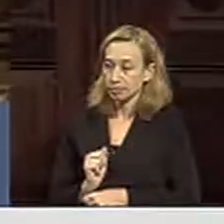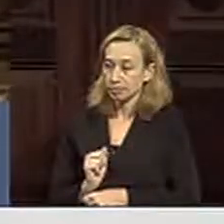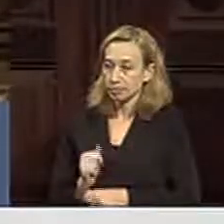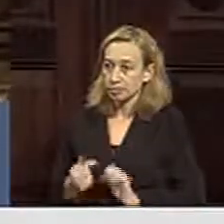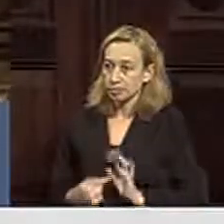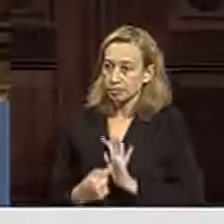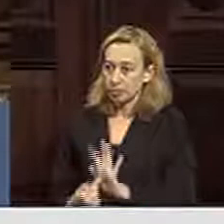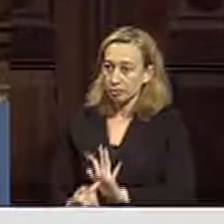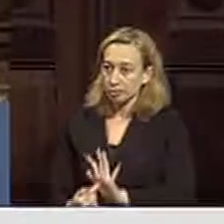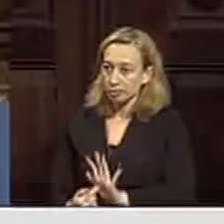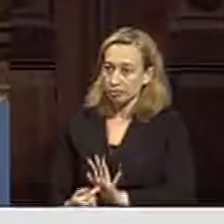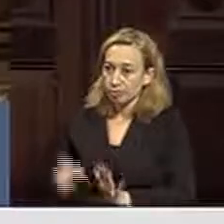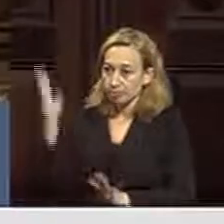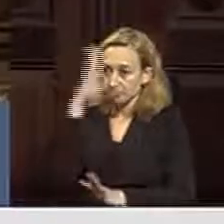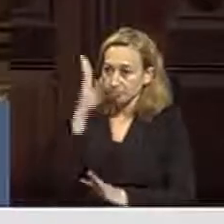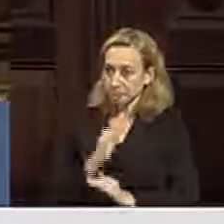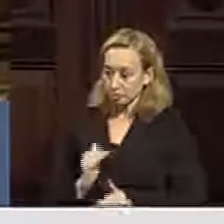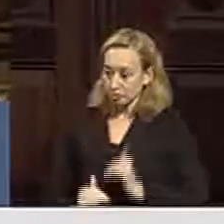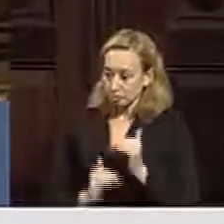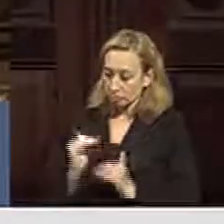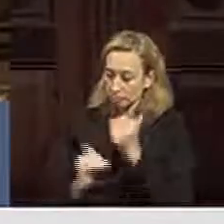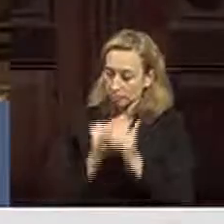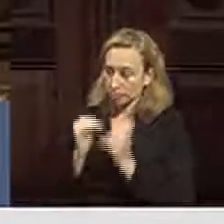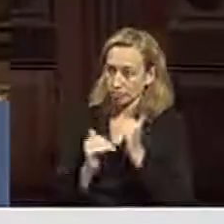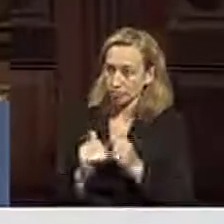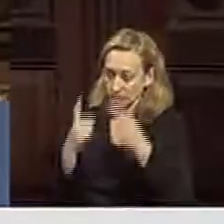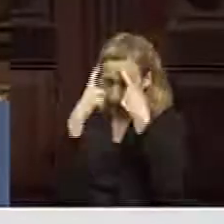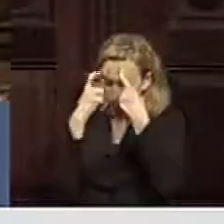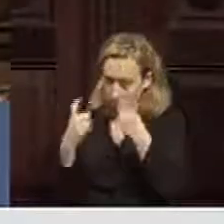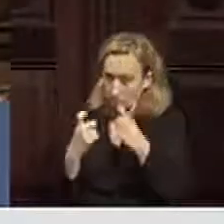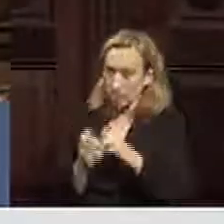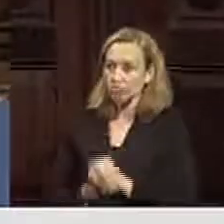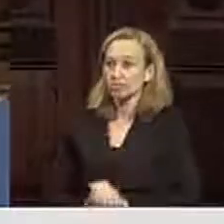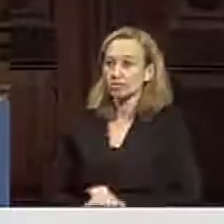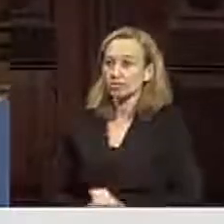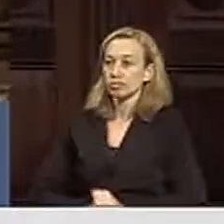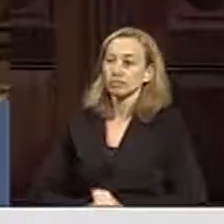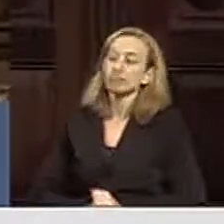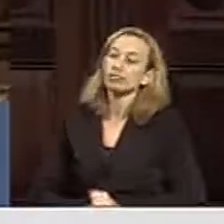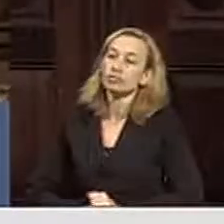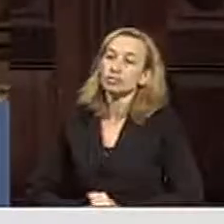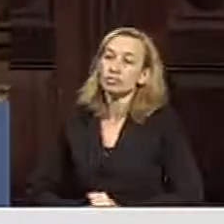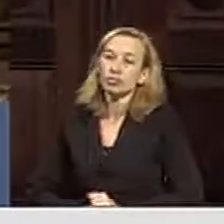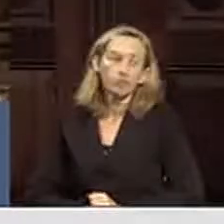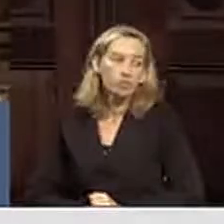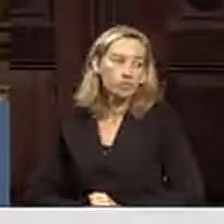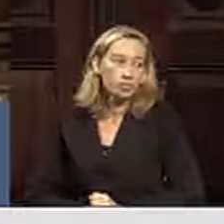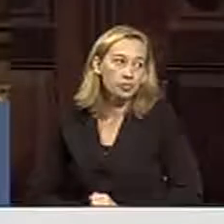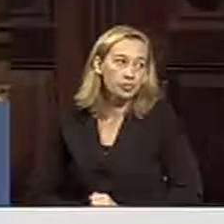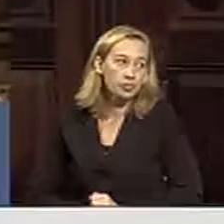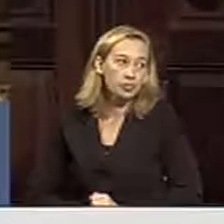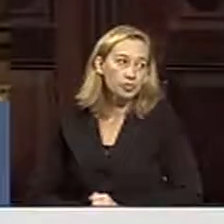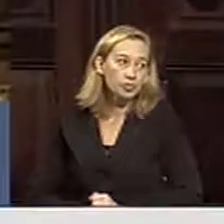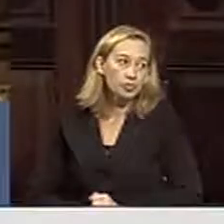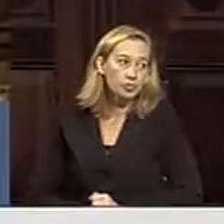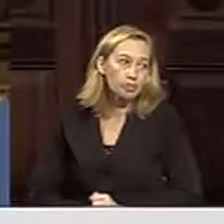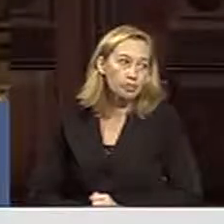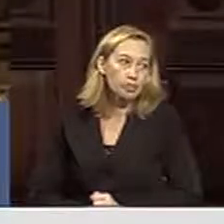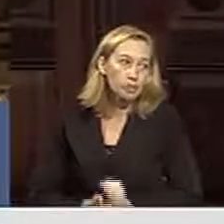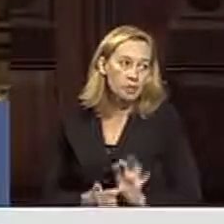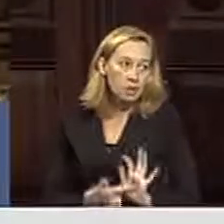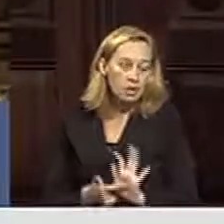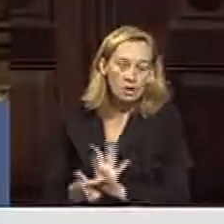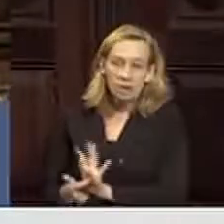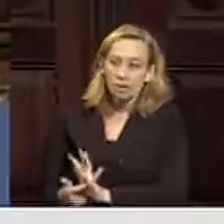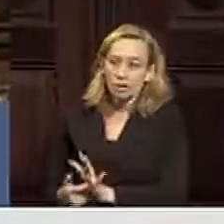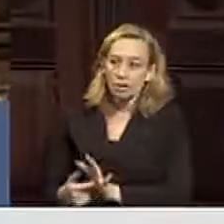mais desiguais do mundo. A violência não foi gratuita. A violência era direcionada a um projeto de